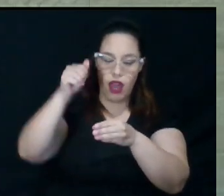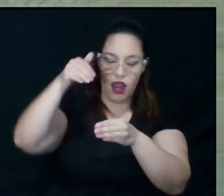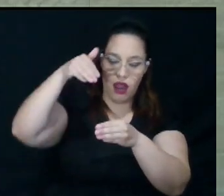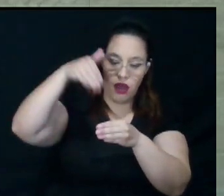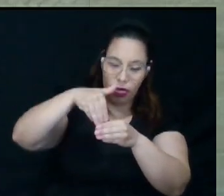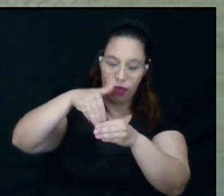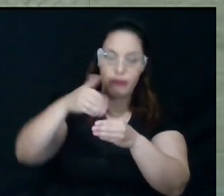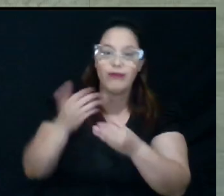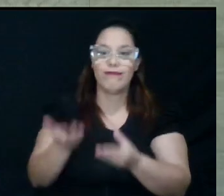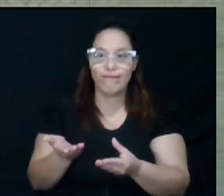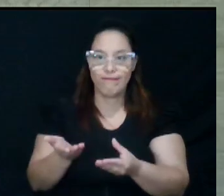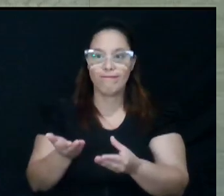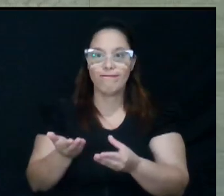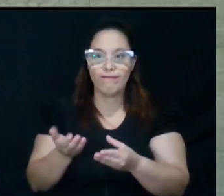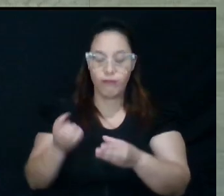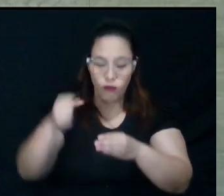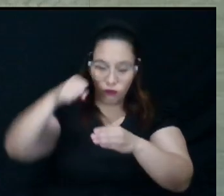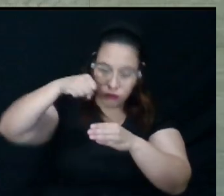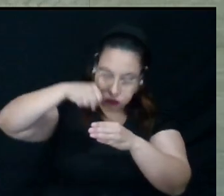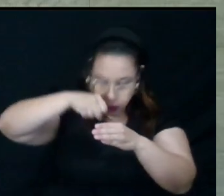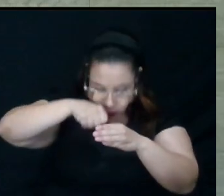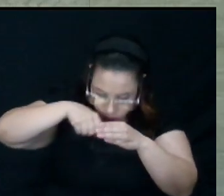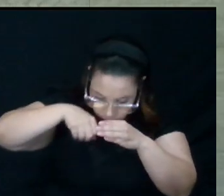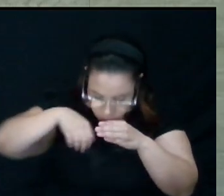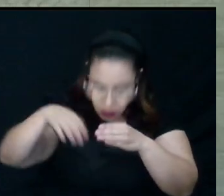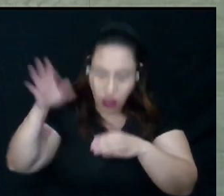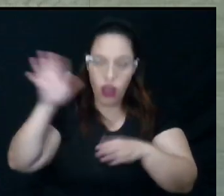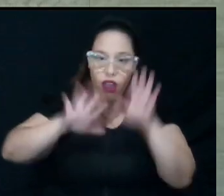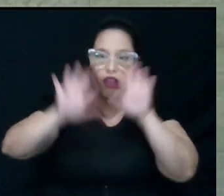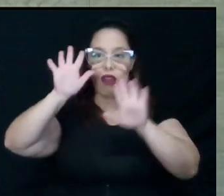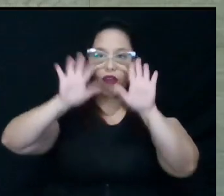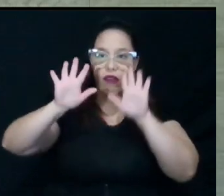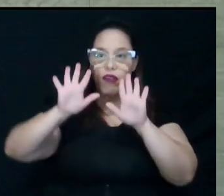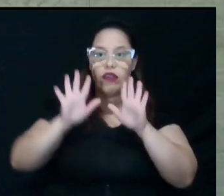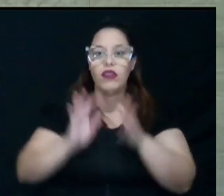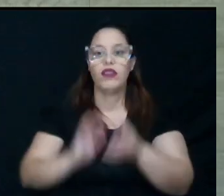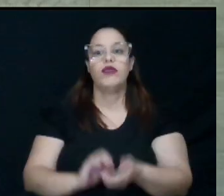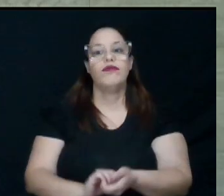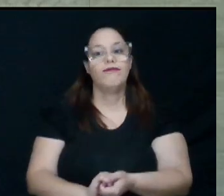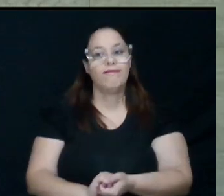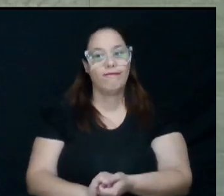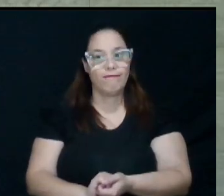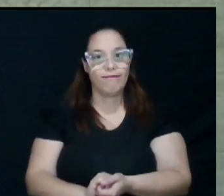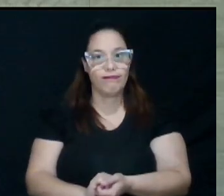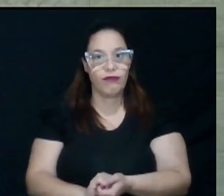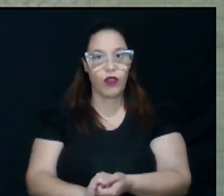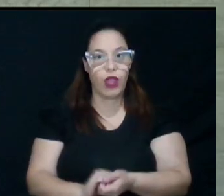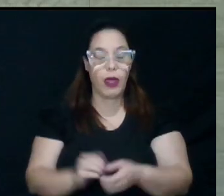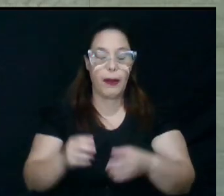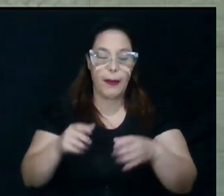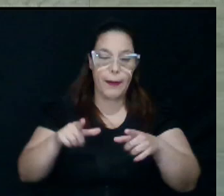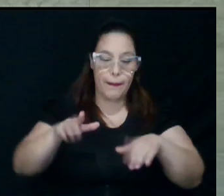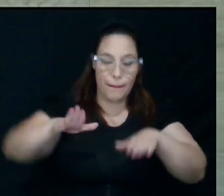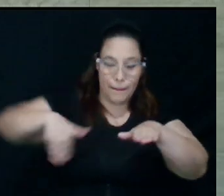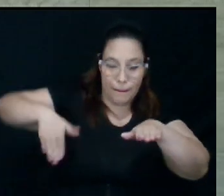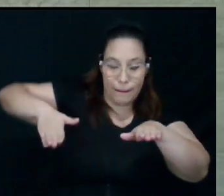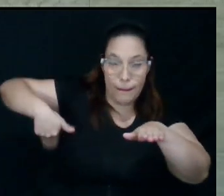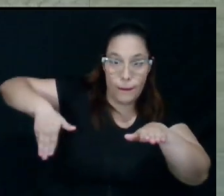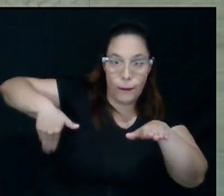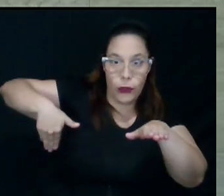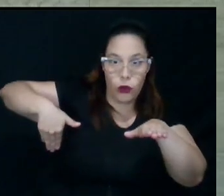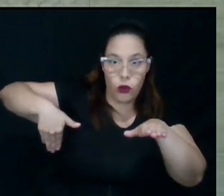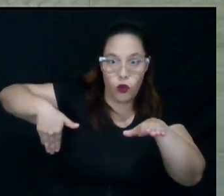colocar a cabeça e de repente se afogar. Clube, piscina, sempre ter a supervisão de um